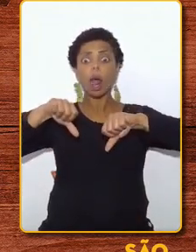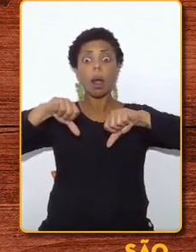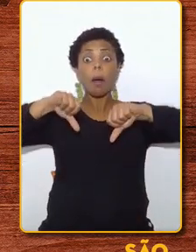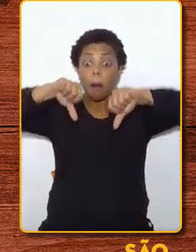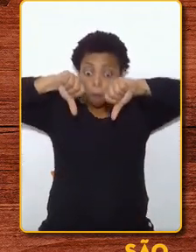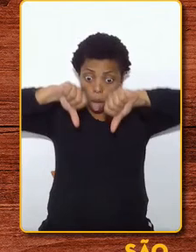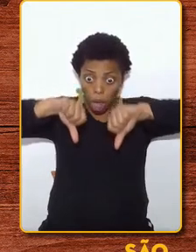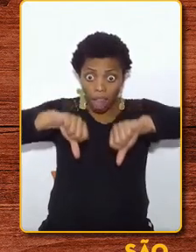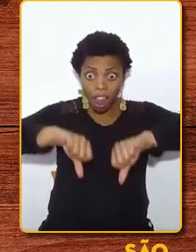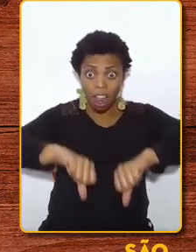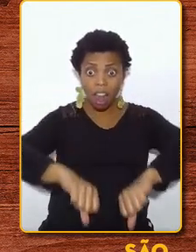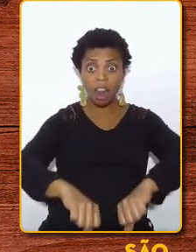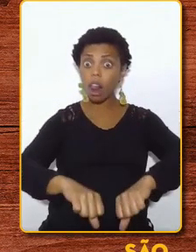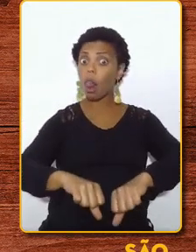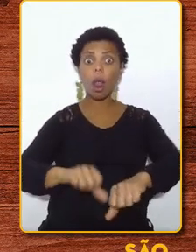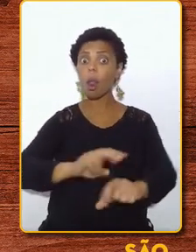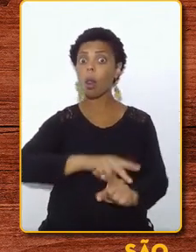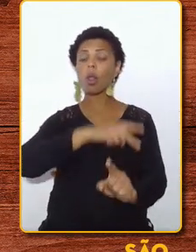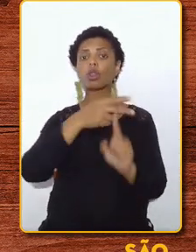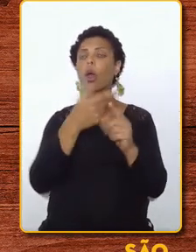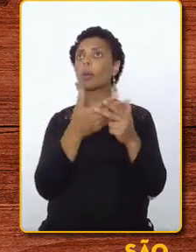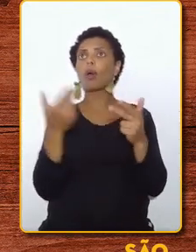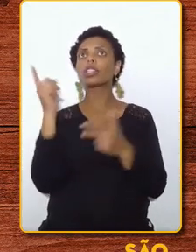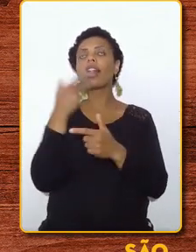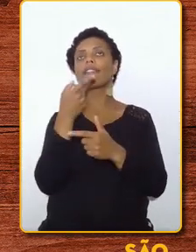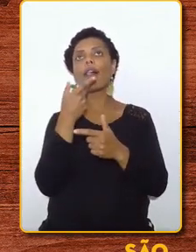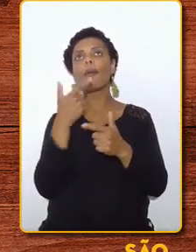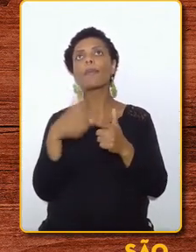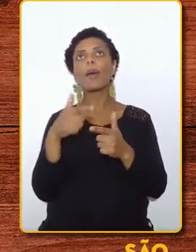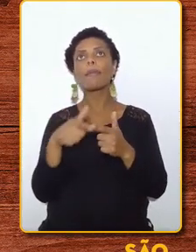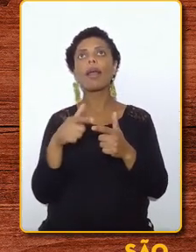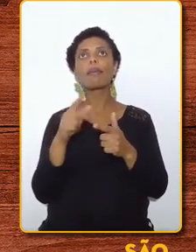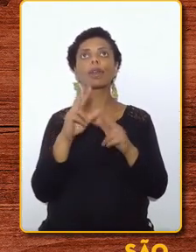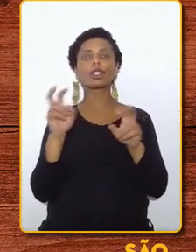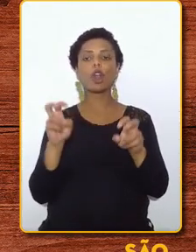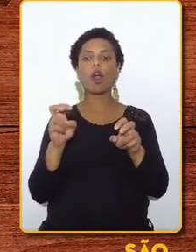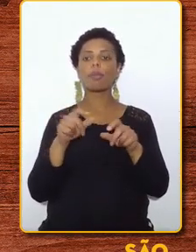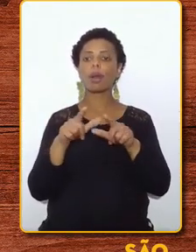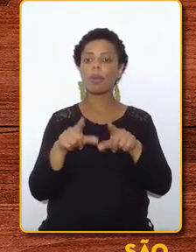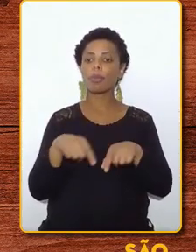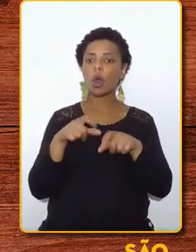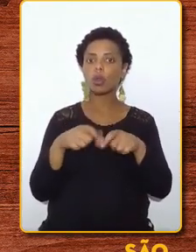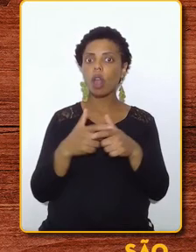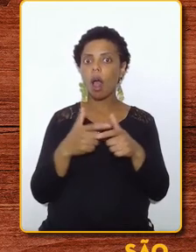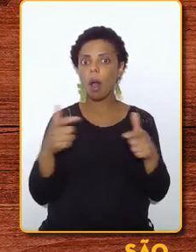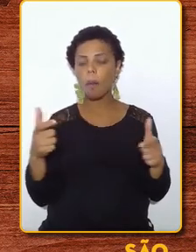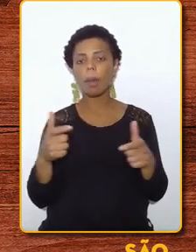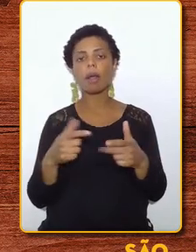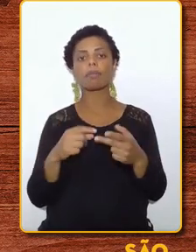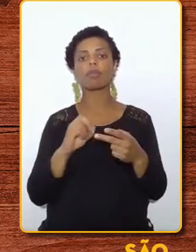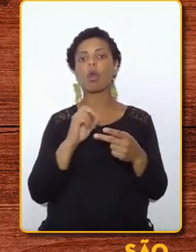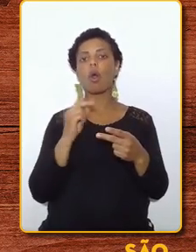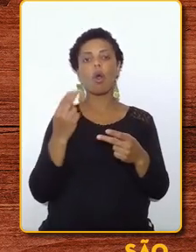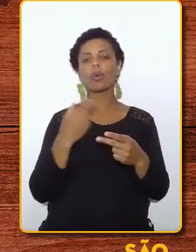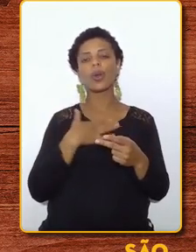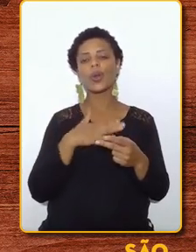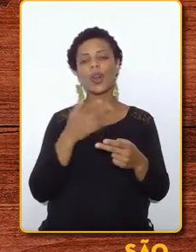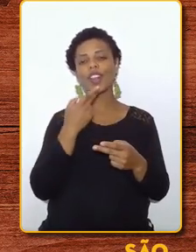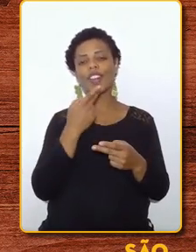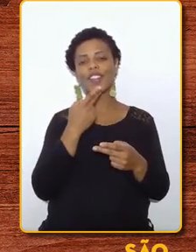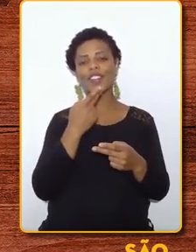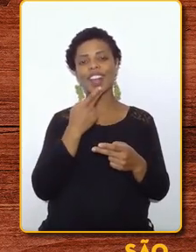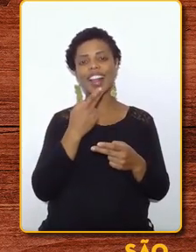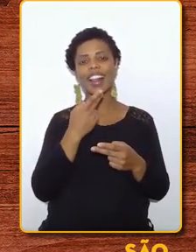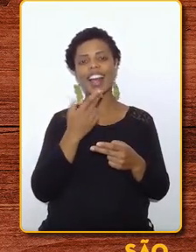apontava, né, do modo de produção ou do você não gosta de falar de modo de produção, o que que você tinha